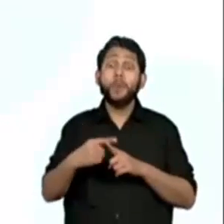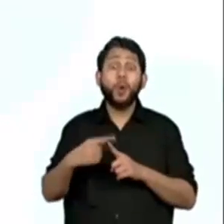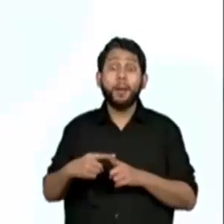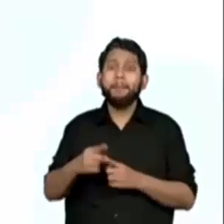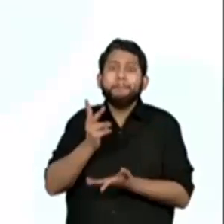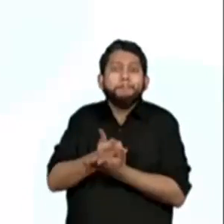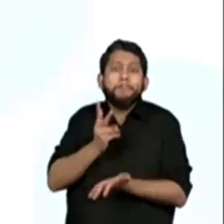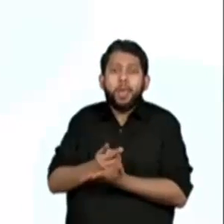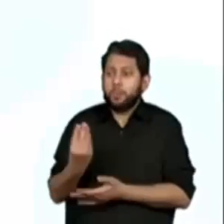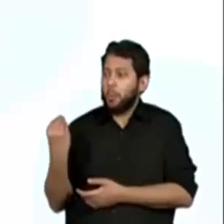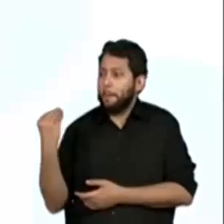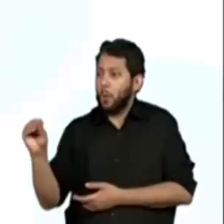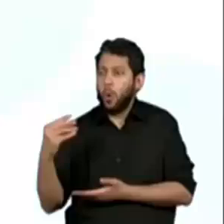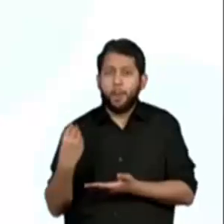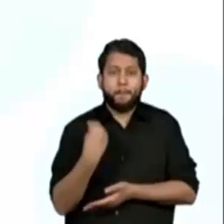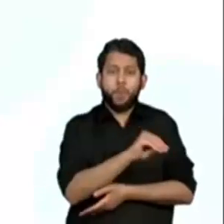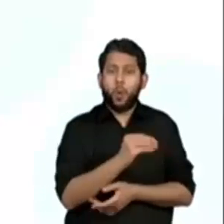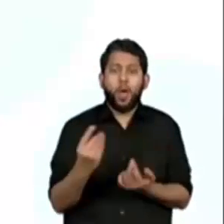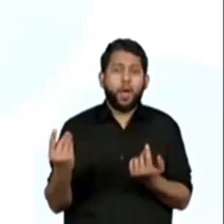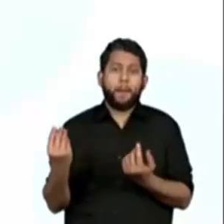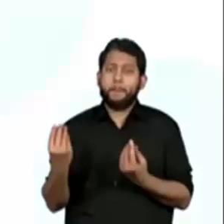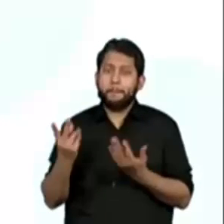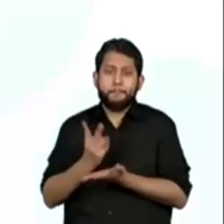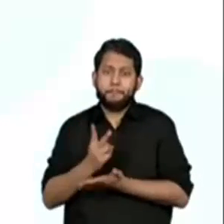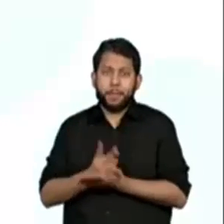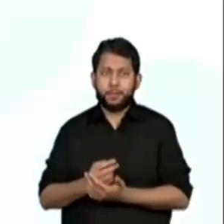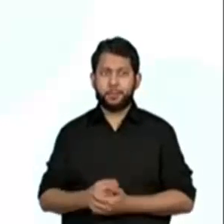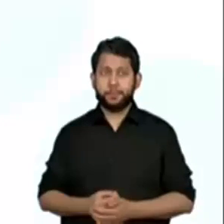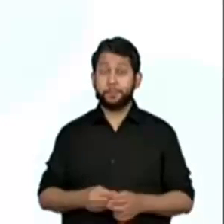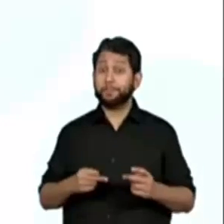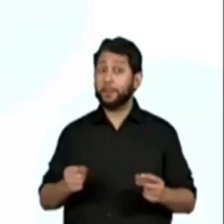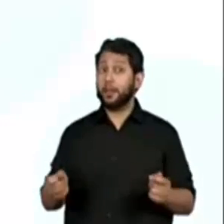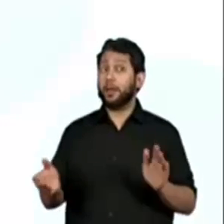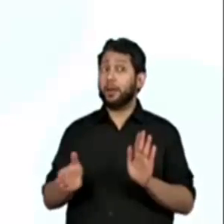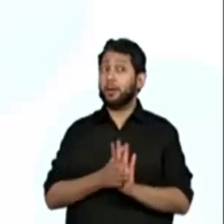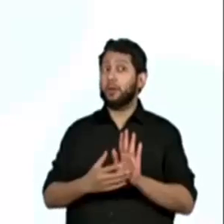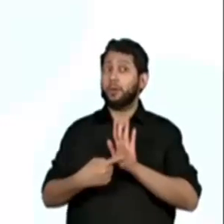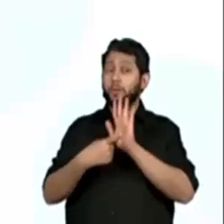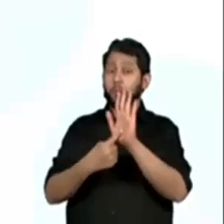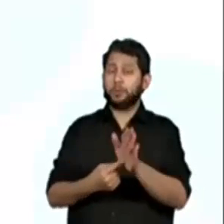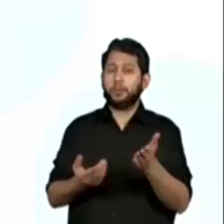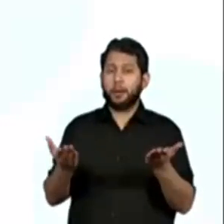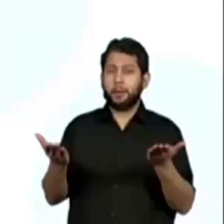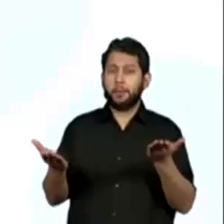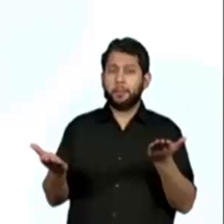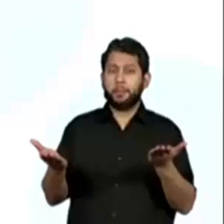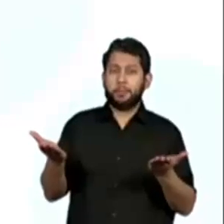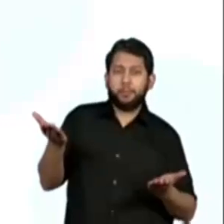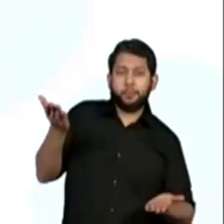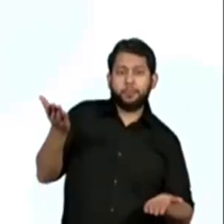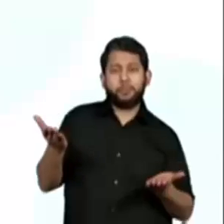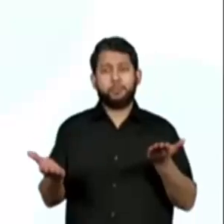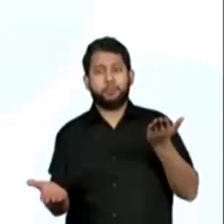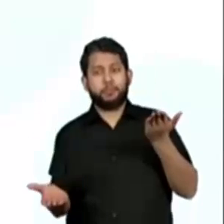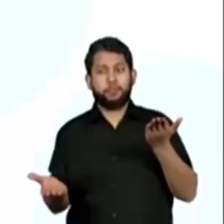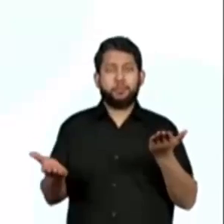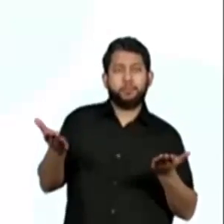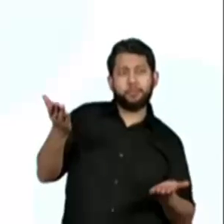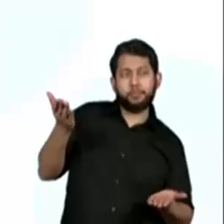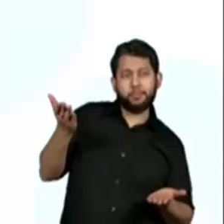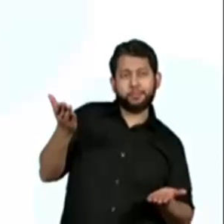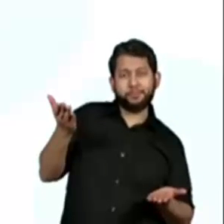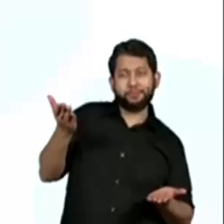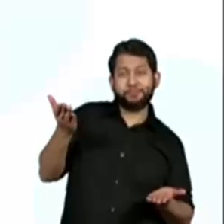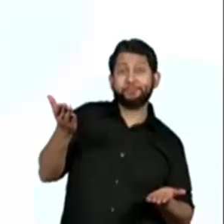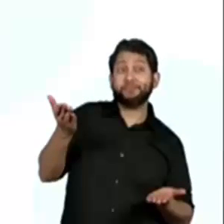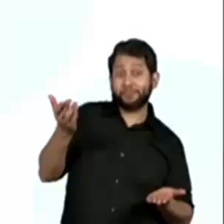Opa, já me adiantei aqui. E aí eu trouxe a balança de novo. E aí a balança está desequilibrada, né? Então, ela